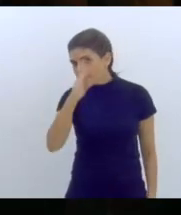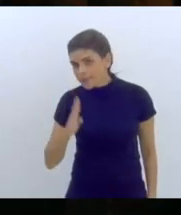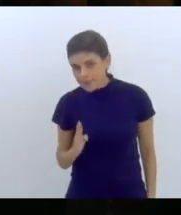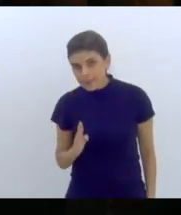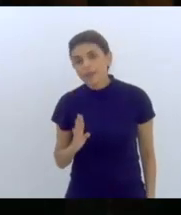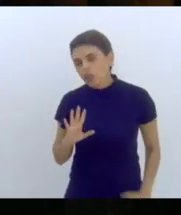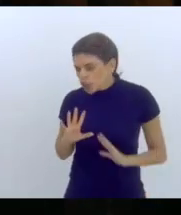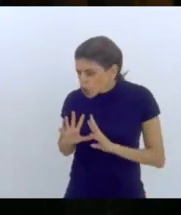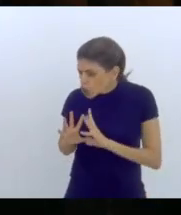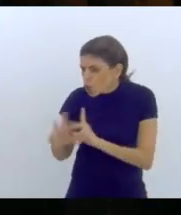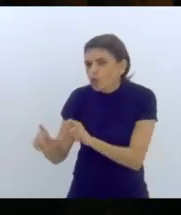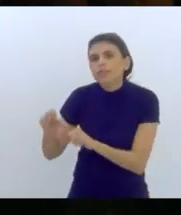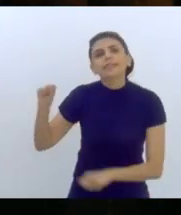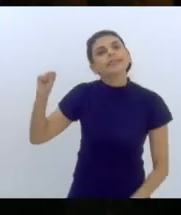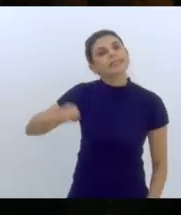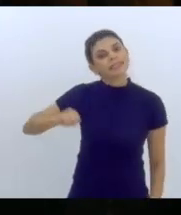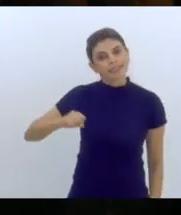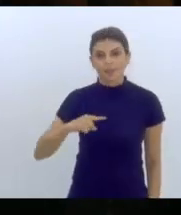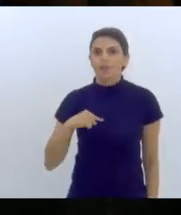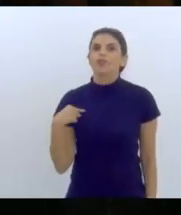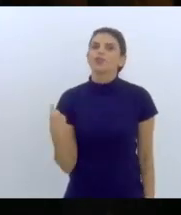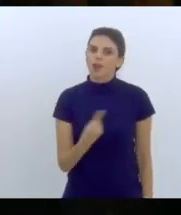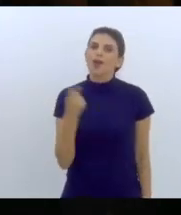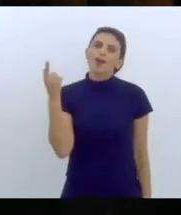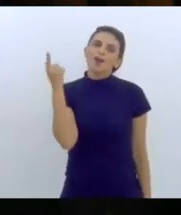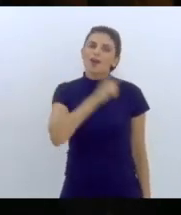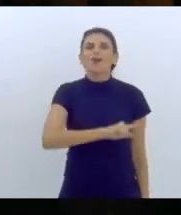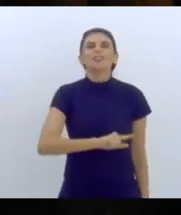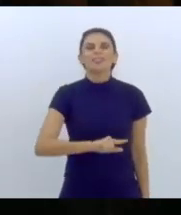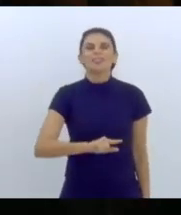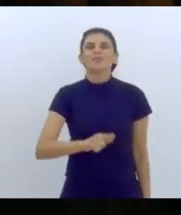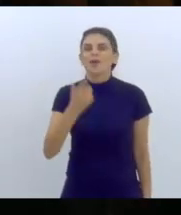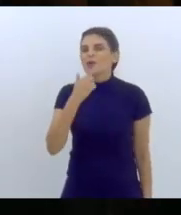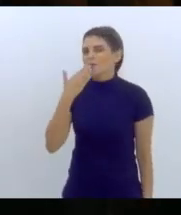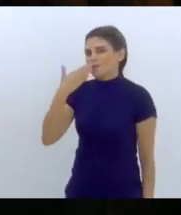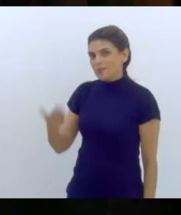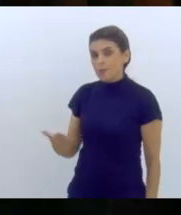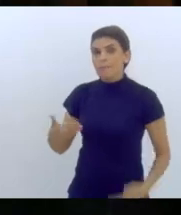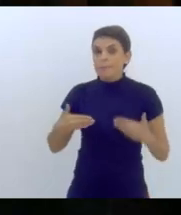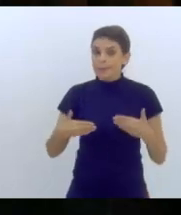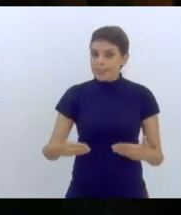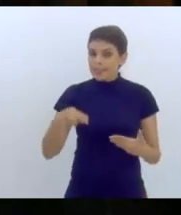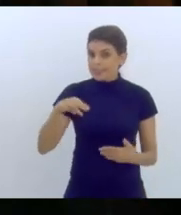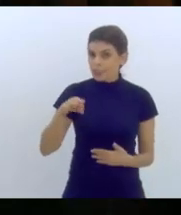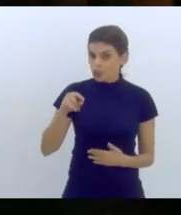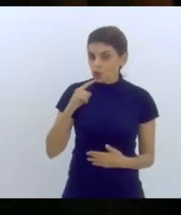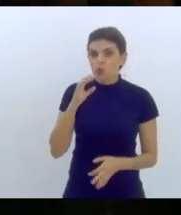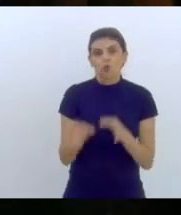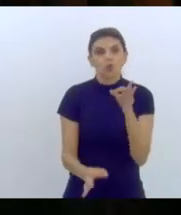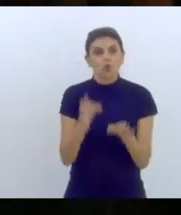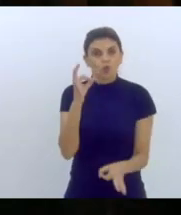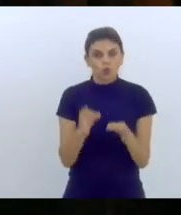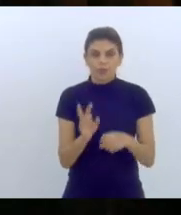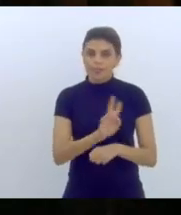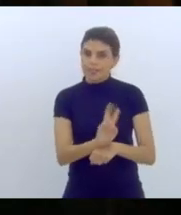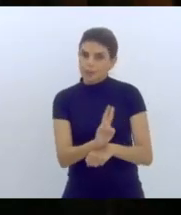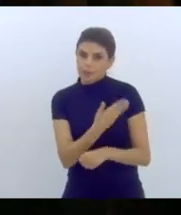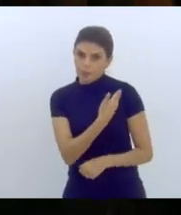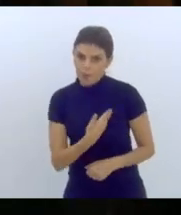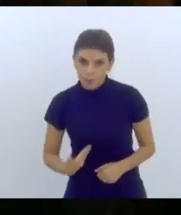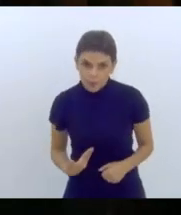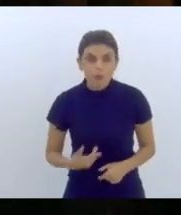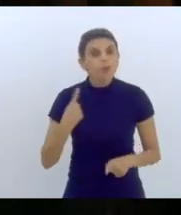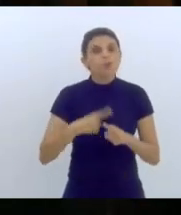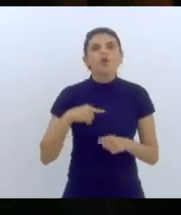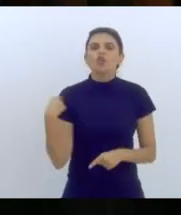população brasileira, sim, porque nós conseguimos acionar o ministro da Justiça e Segurança Pública,